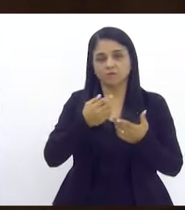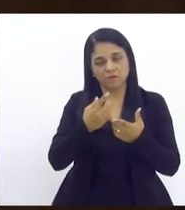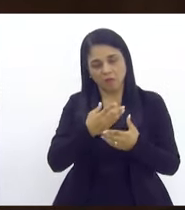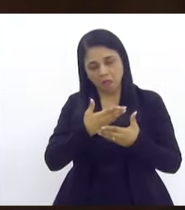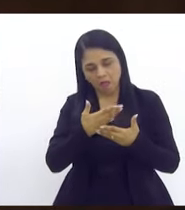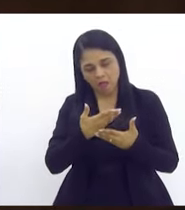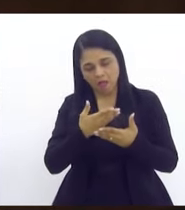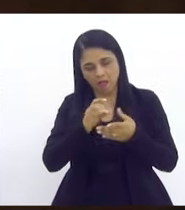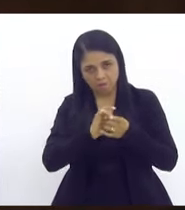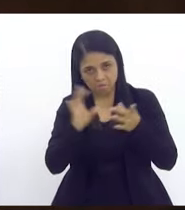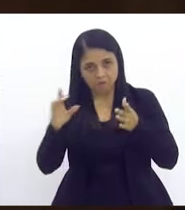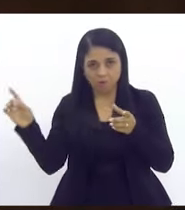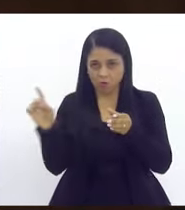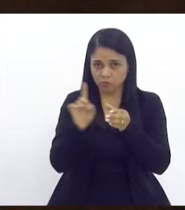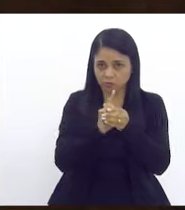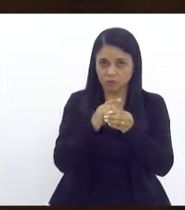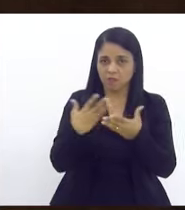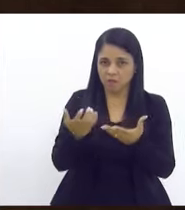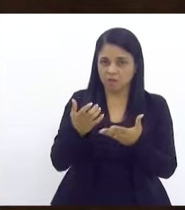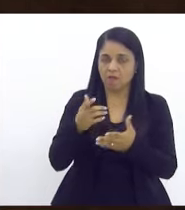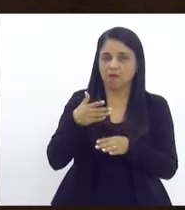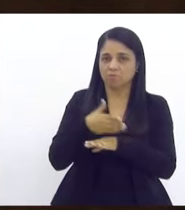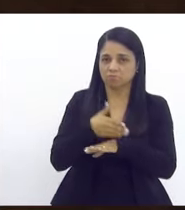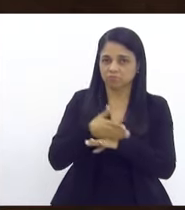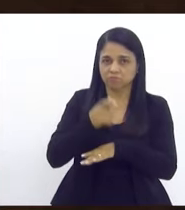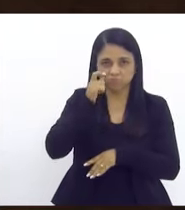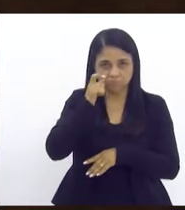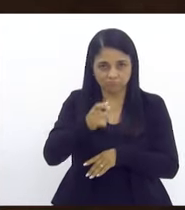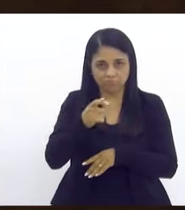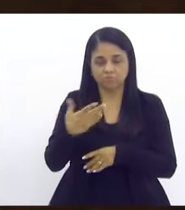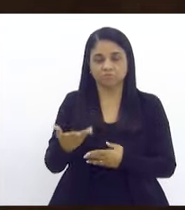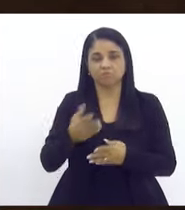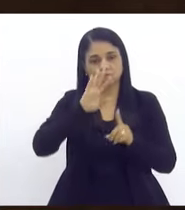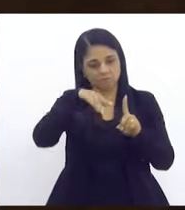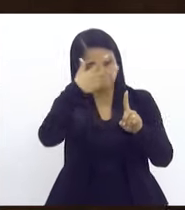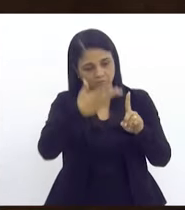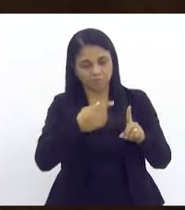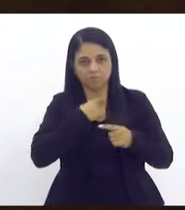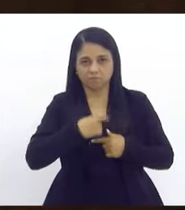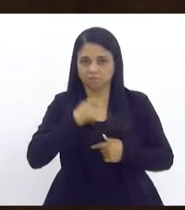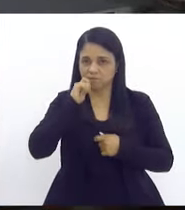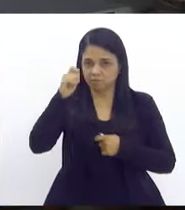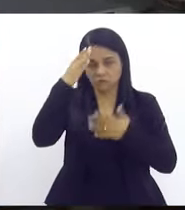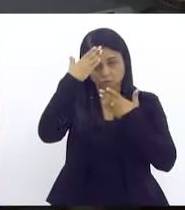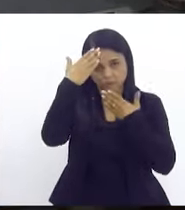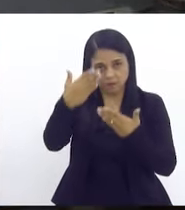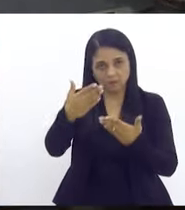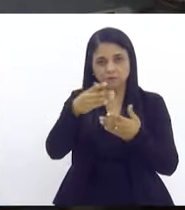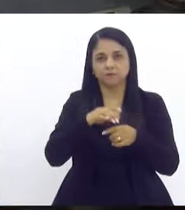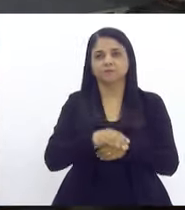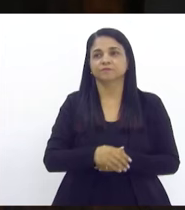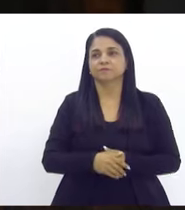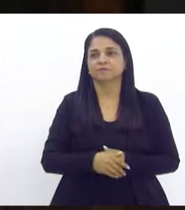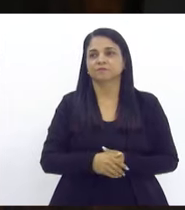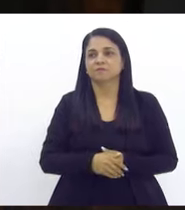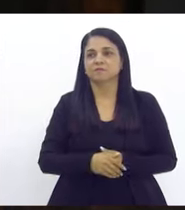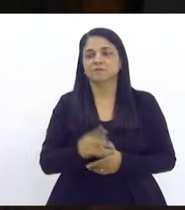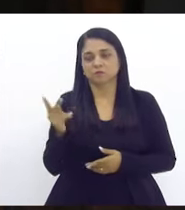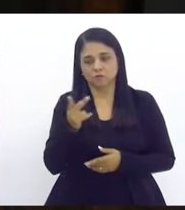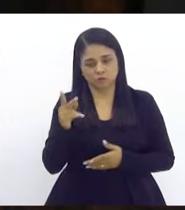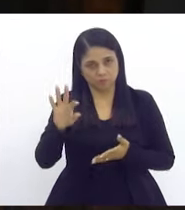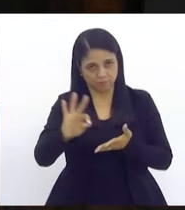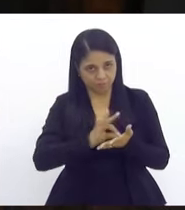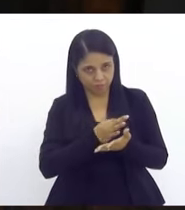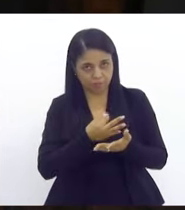quem quiser participar também dessa honraria. Então, obrigado, presidente. Assinar com Vossa Excelência para os dois